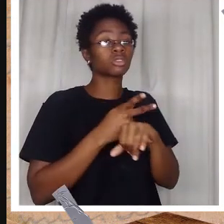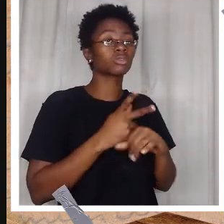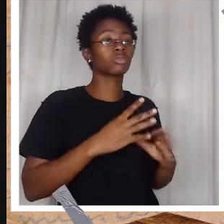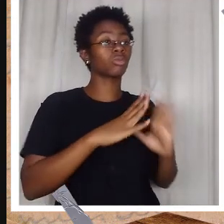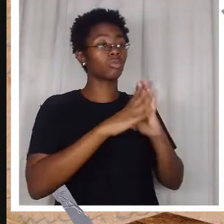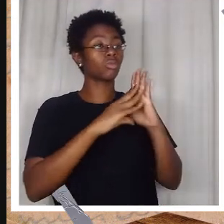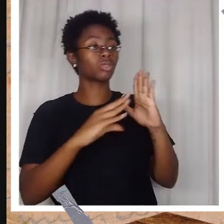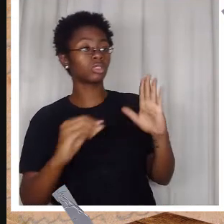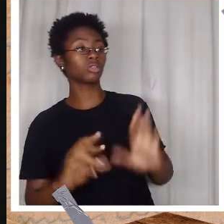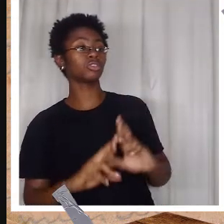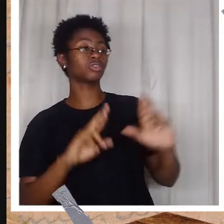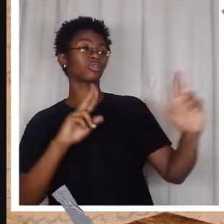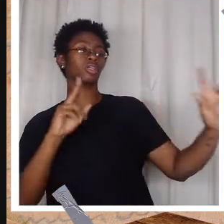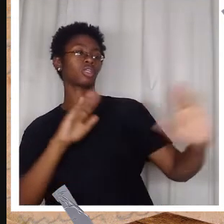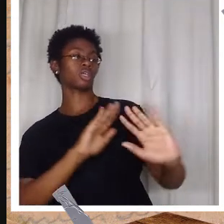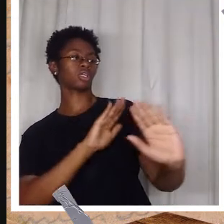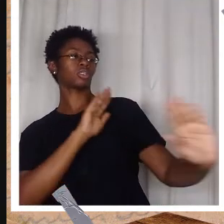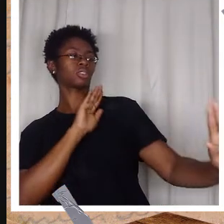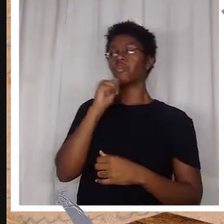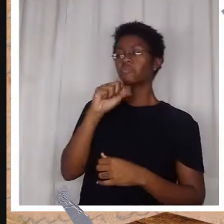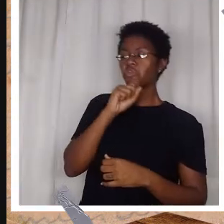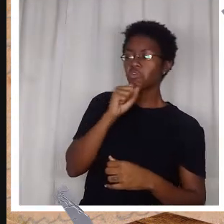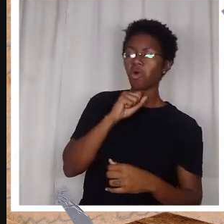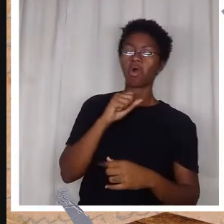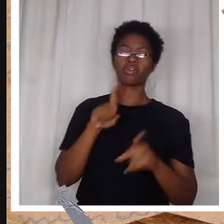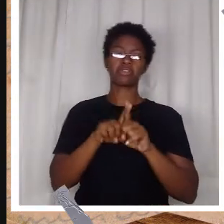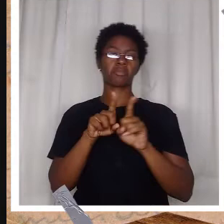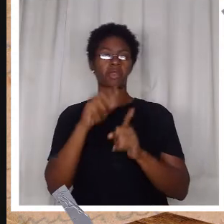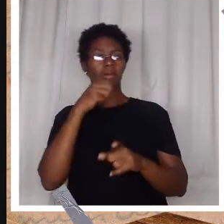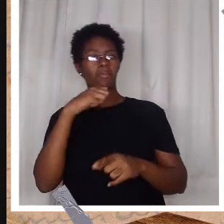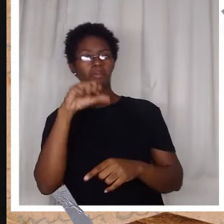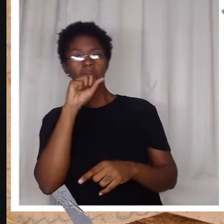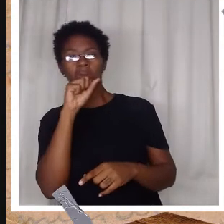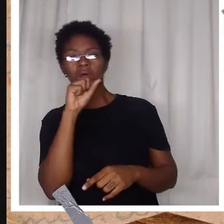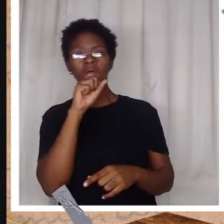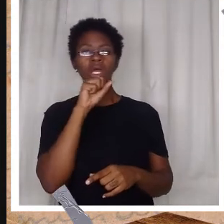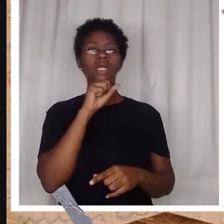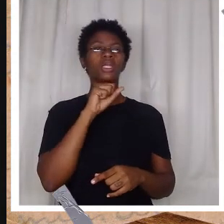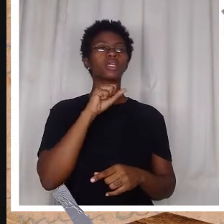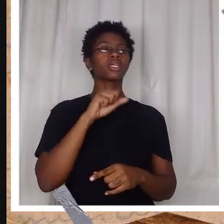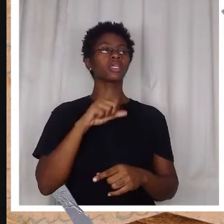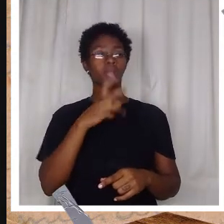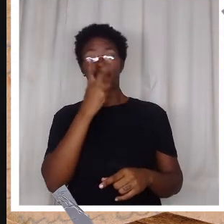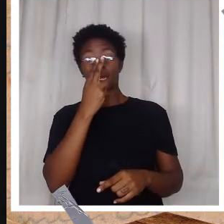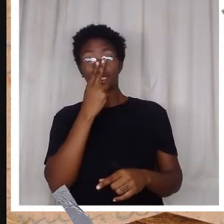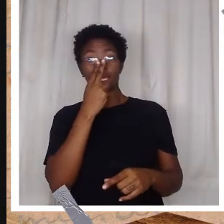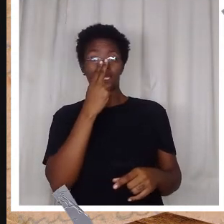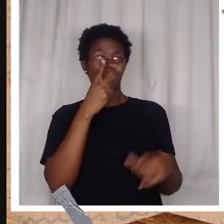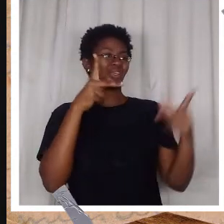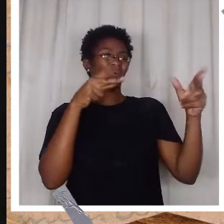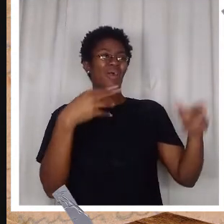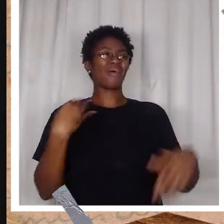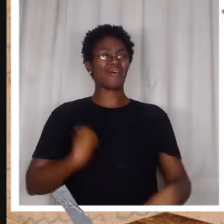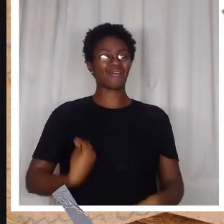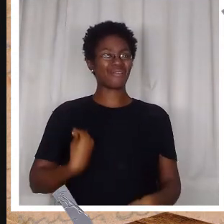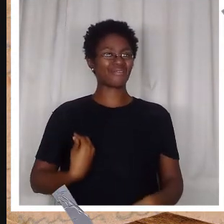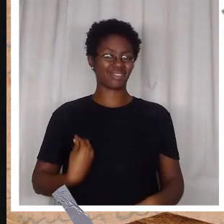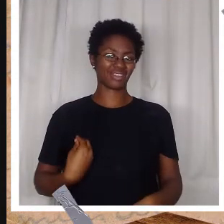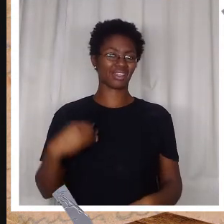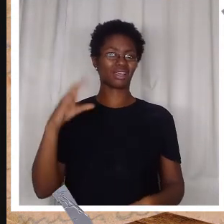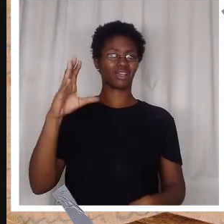da avó, eles vão falar da mãe, como alguém que viveu uma realidade muito parecida à de